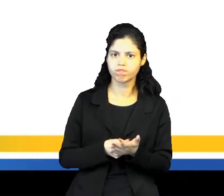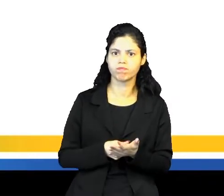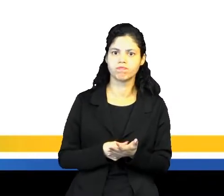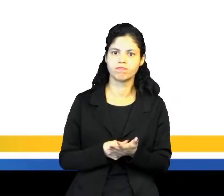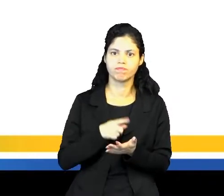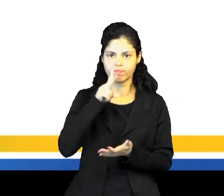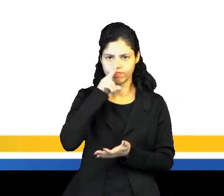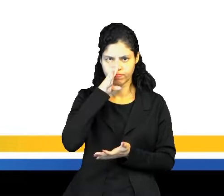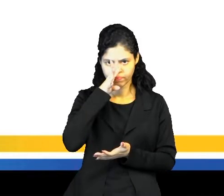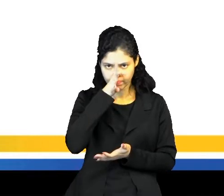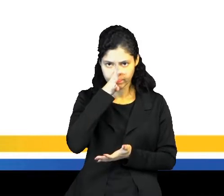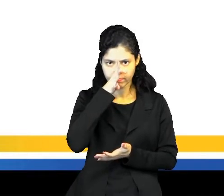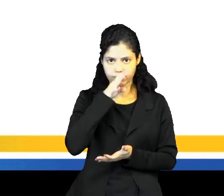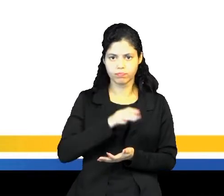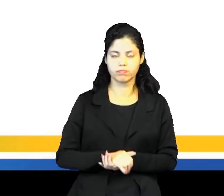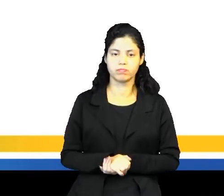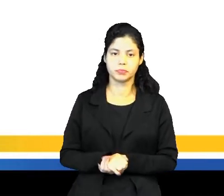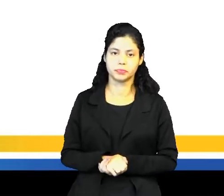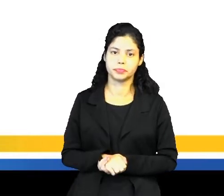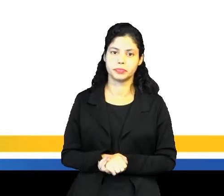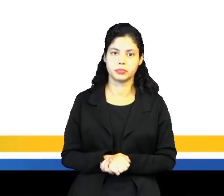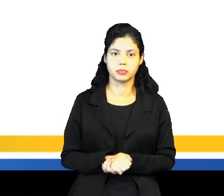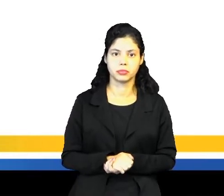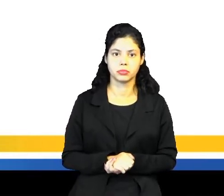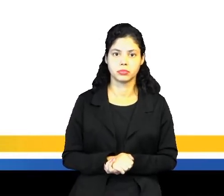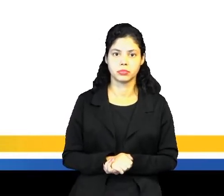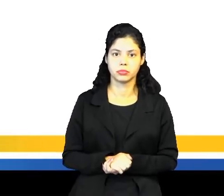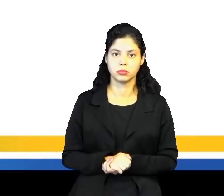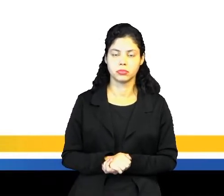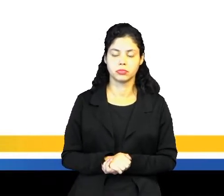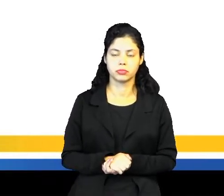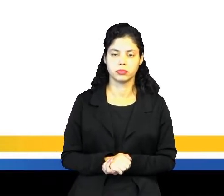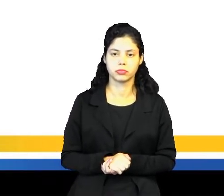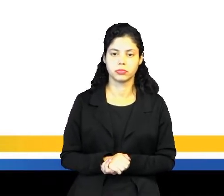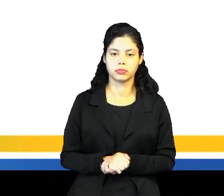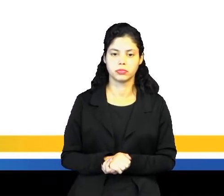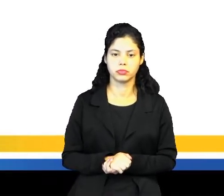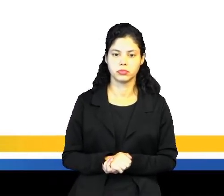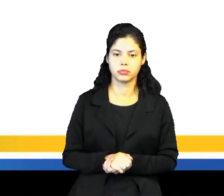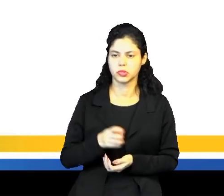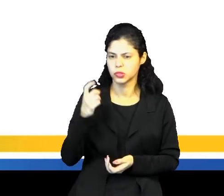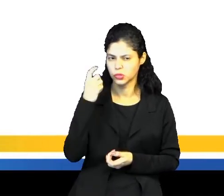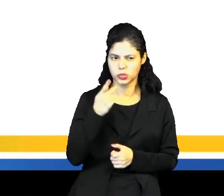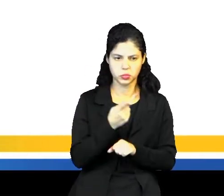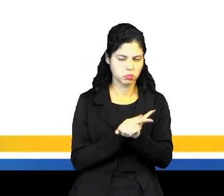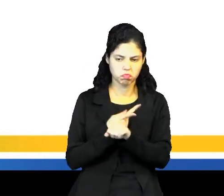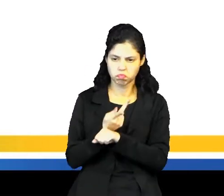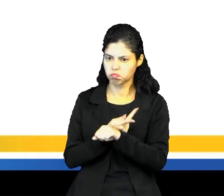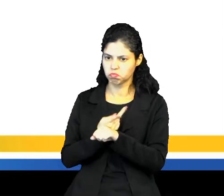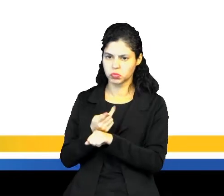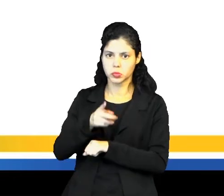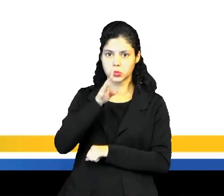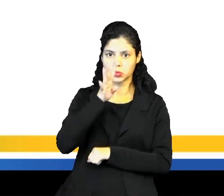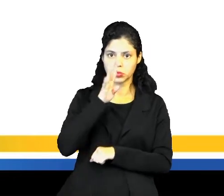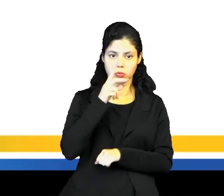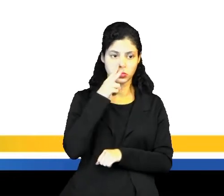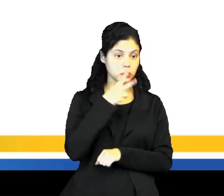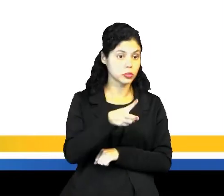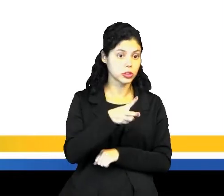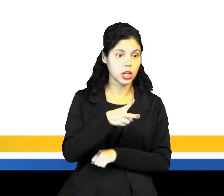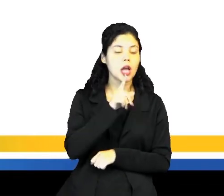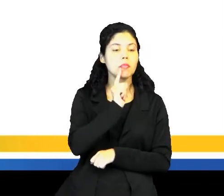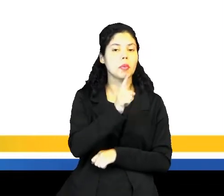né? Uma pessoa teimosa, dura de nariz, né? Mínimo de ojos, ou seja, não procura muito julgar pelo que